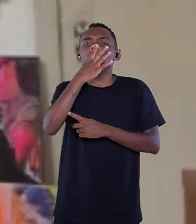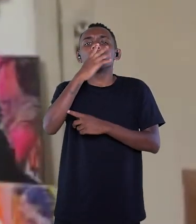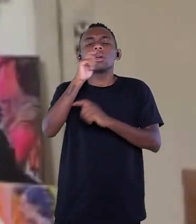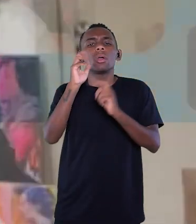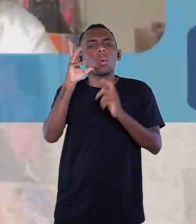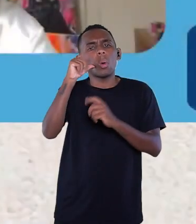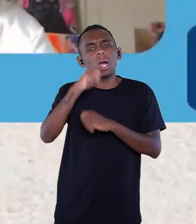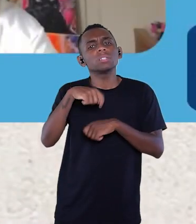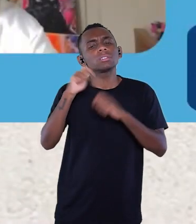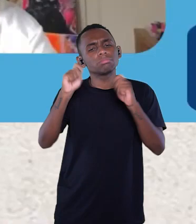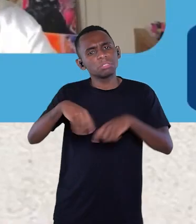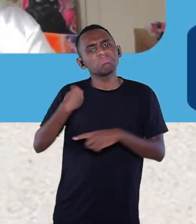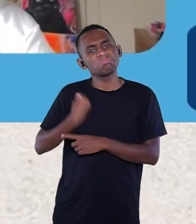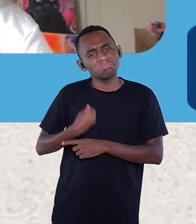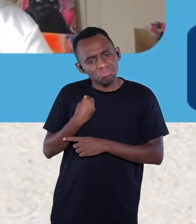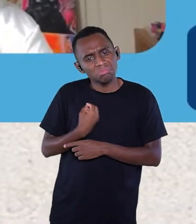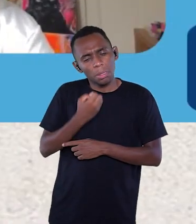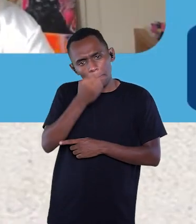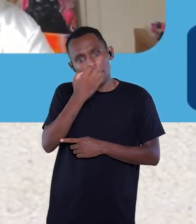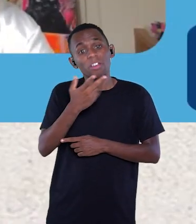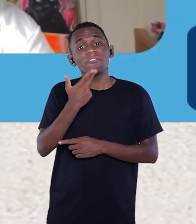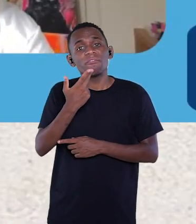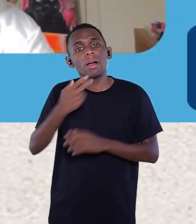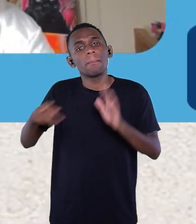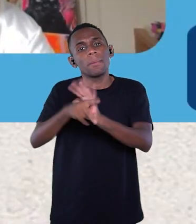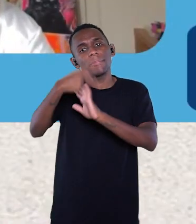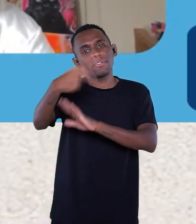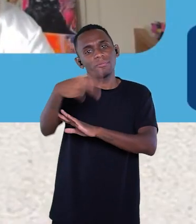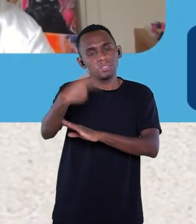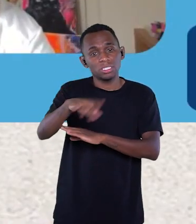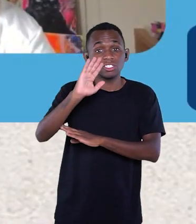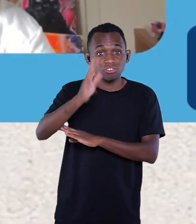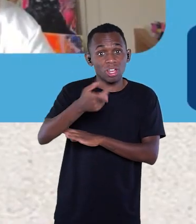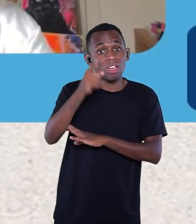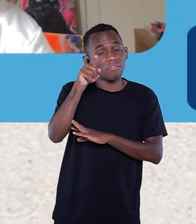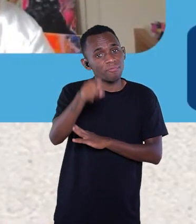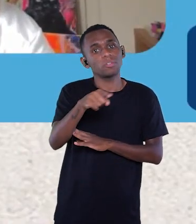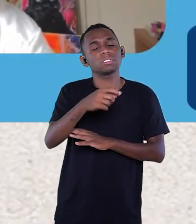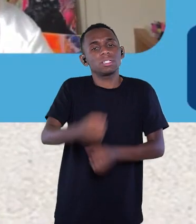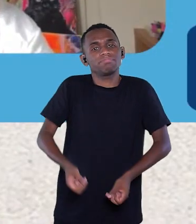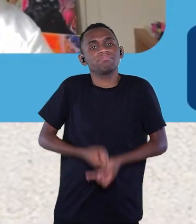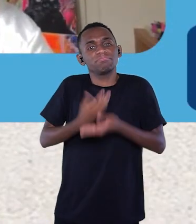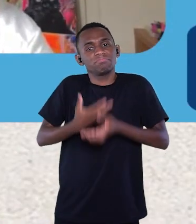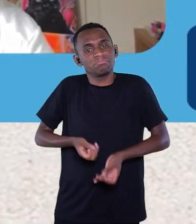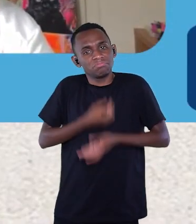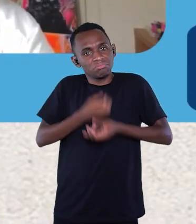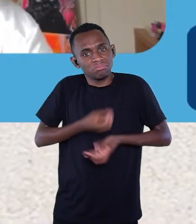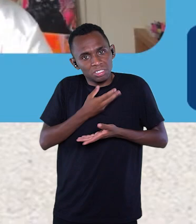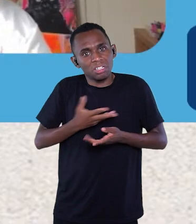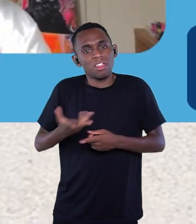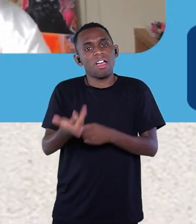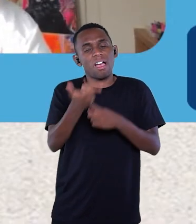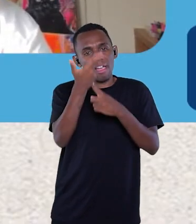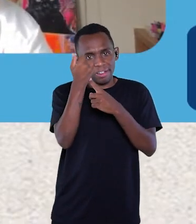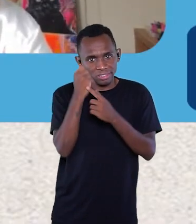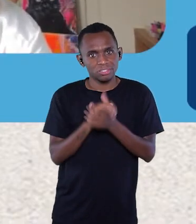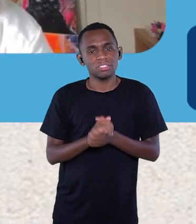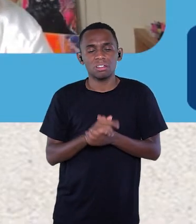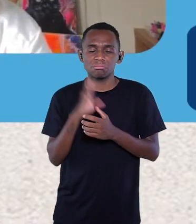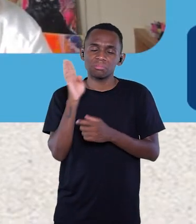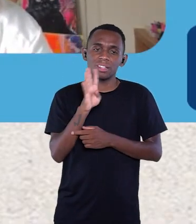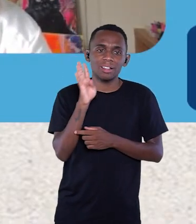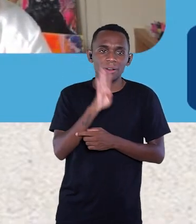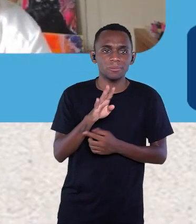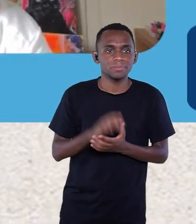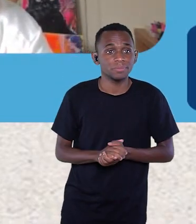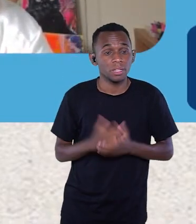que funciona demais e já fala de você, né? Já é você se expressando, né, pela sua arte, né? É